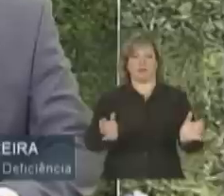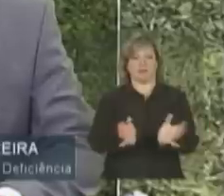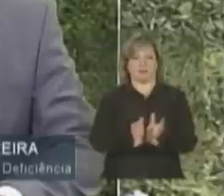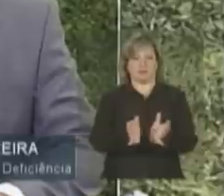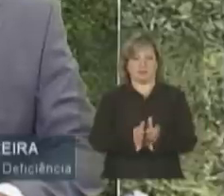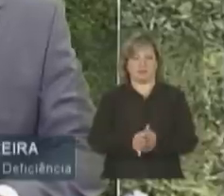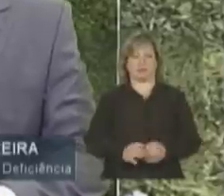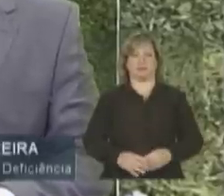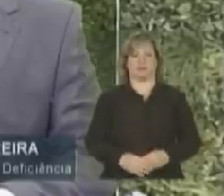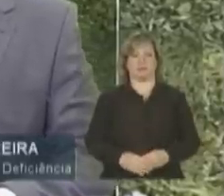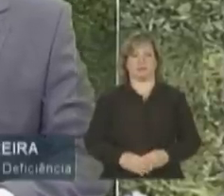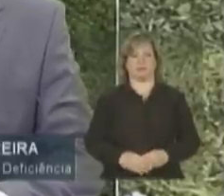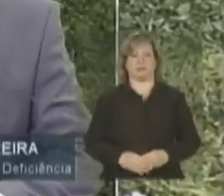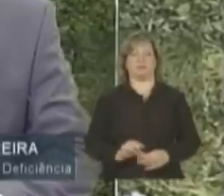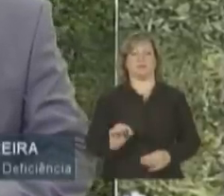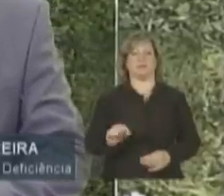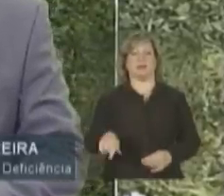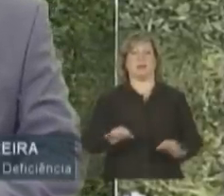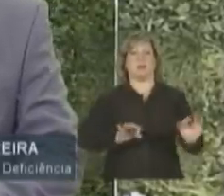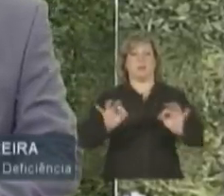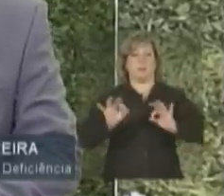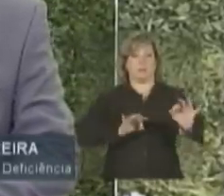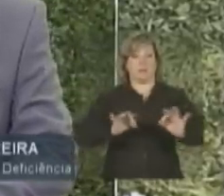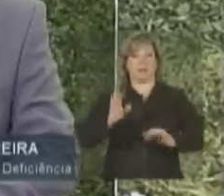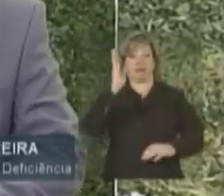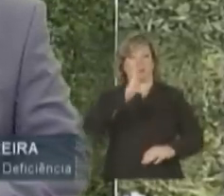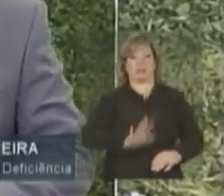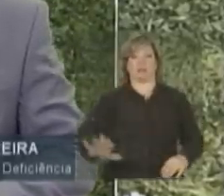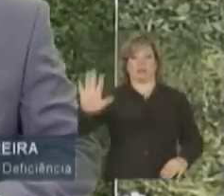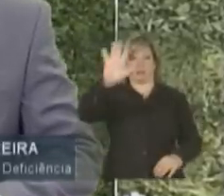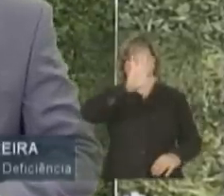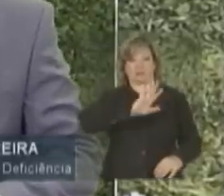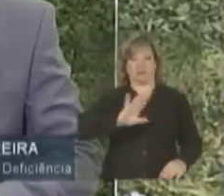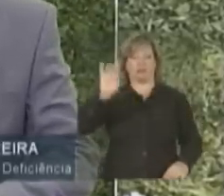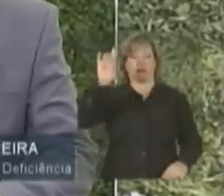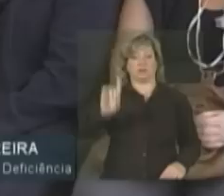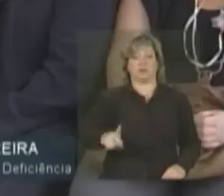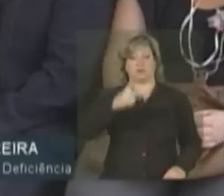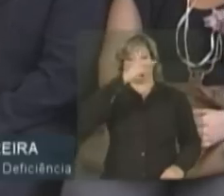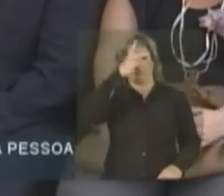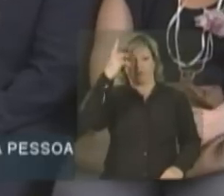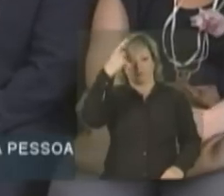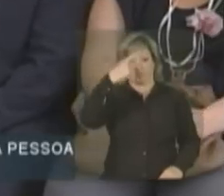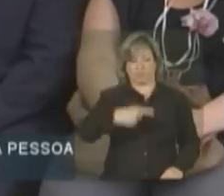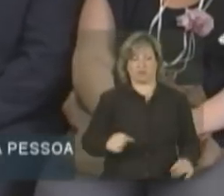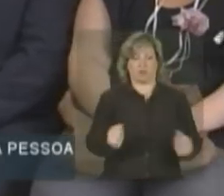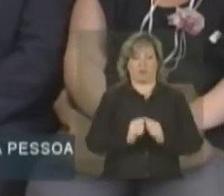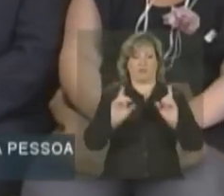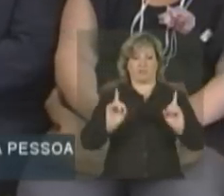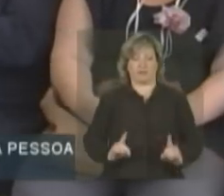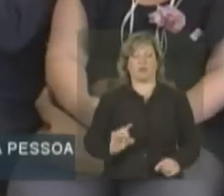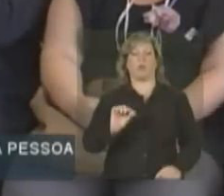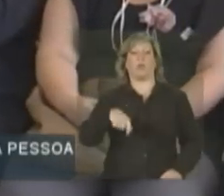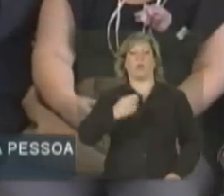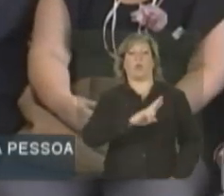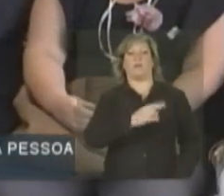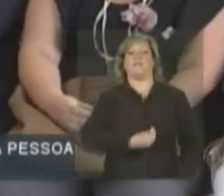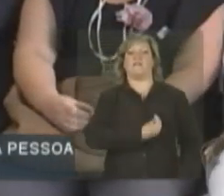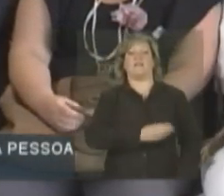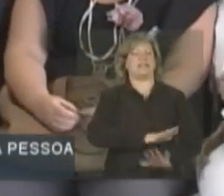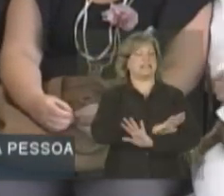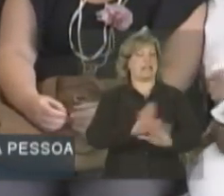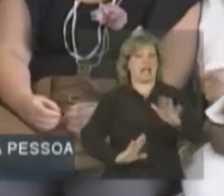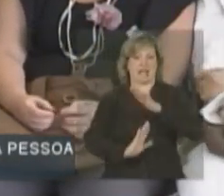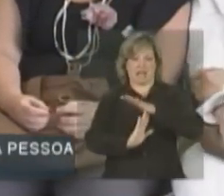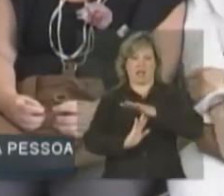O Plano Nacional dos Direitos das Pessoas com Deficiência, Viver Sem Limites, como já